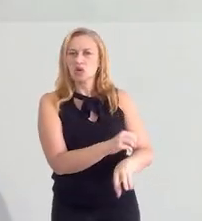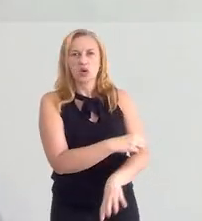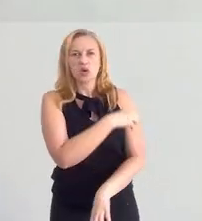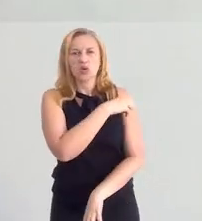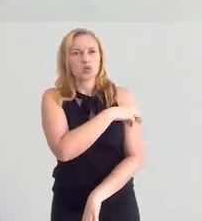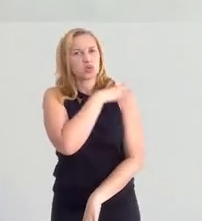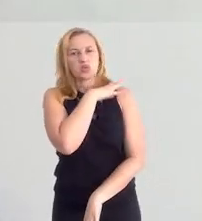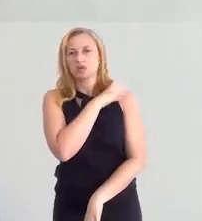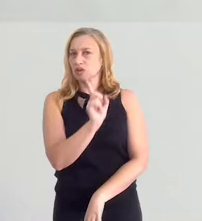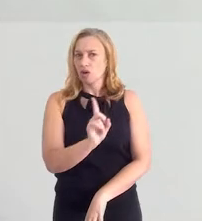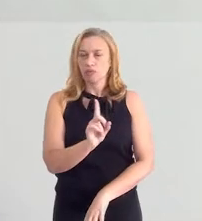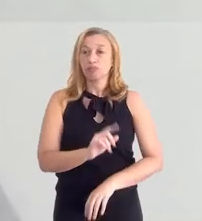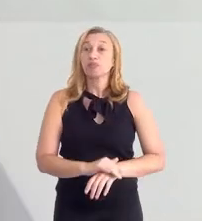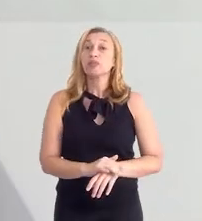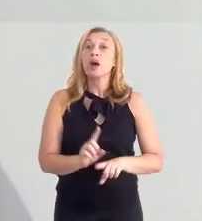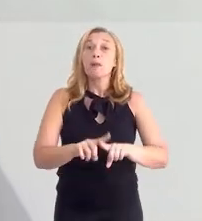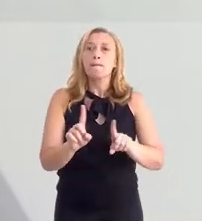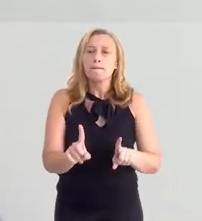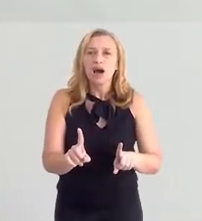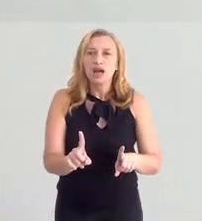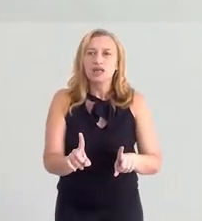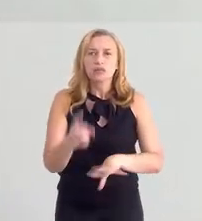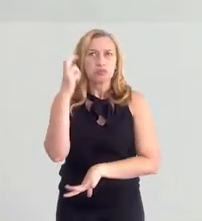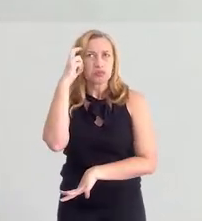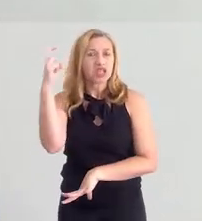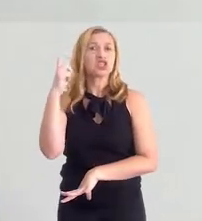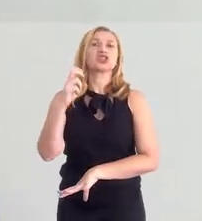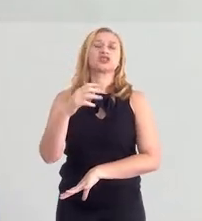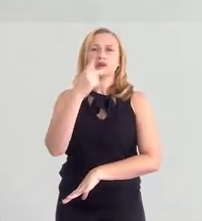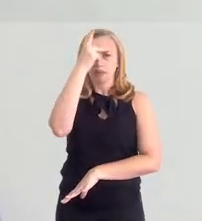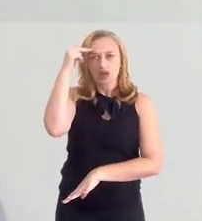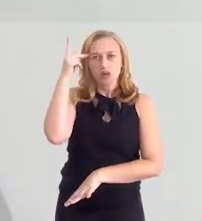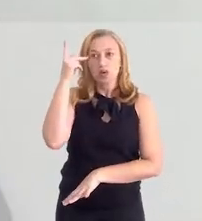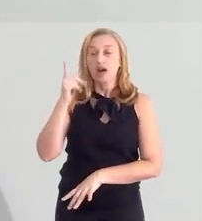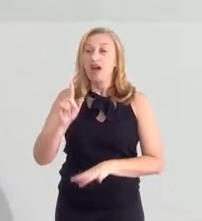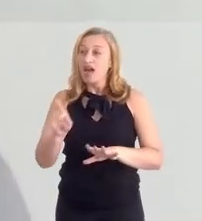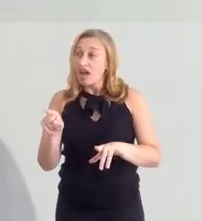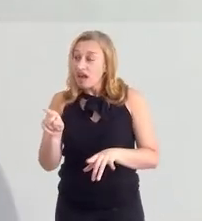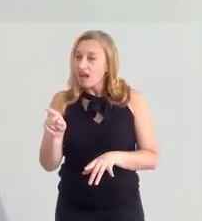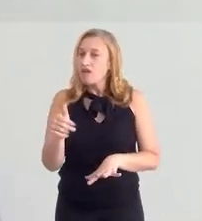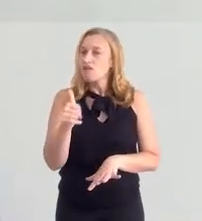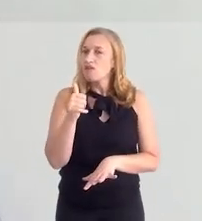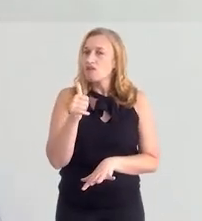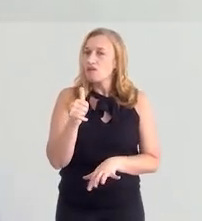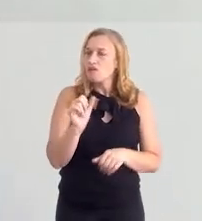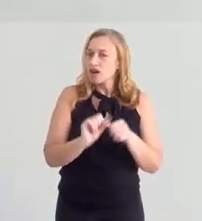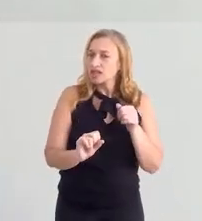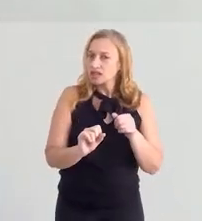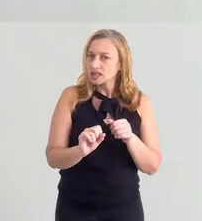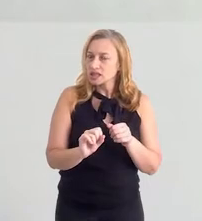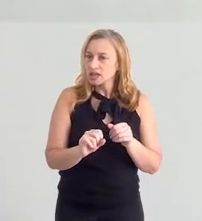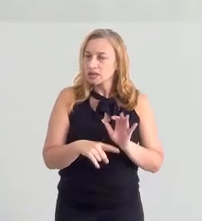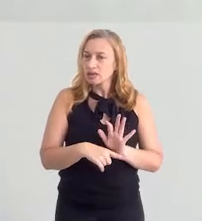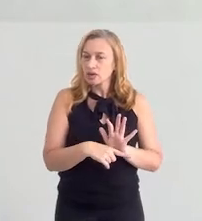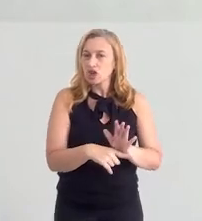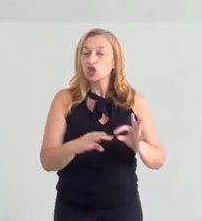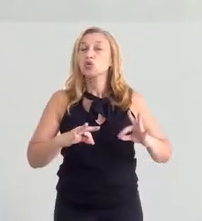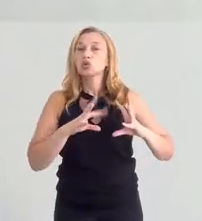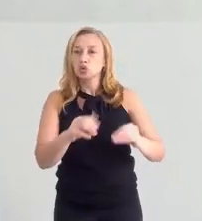o ginásio. Mas era uma pessoa inteligentíssima. E ela fazia algo que marcou muito a vida de todos os filhos. Nas